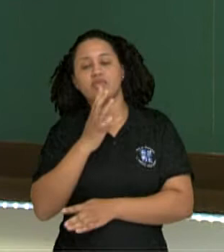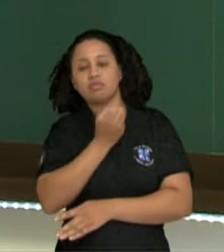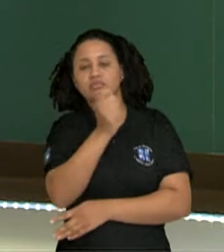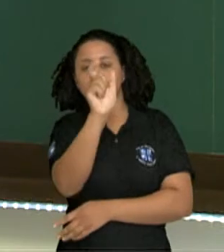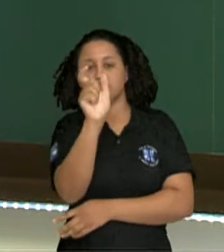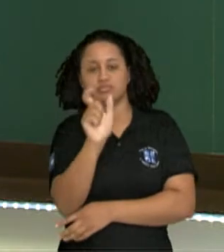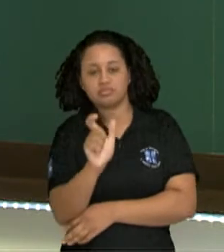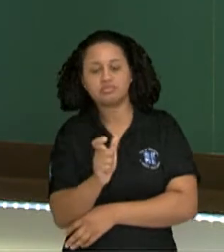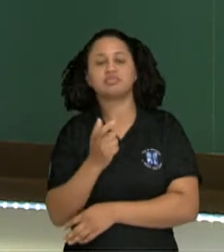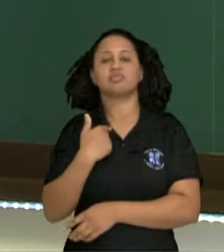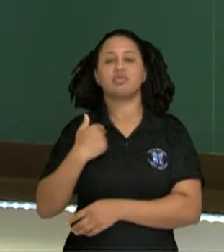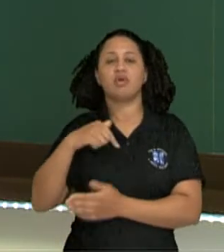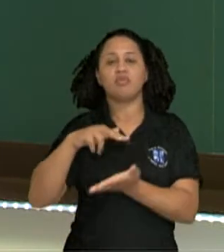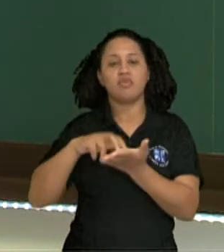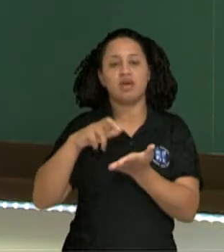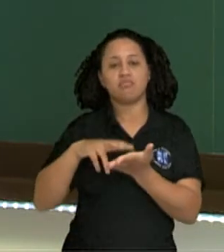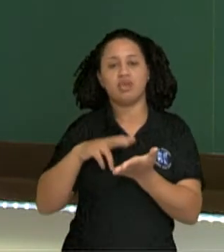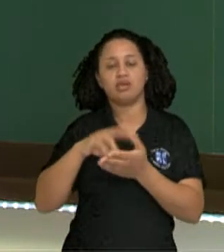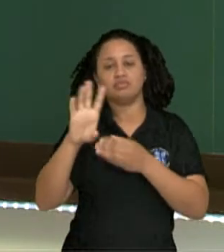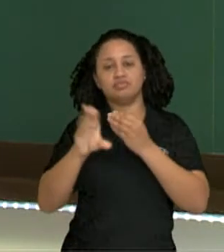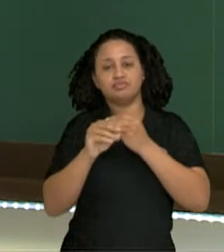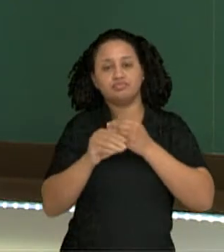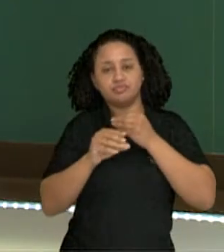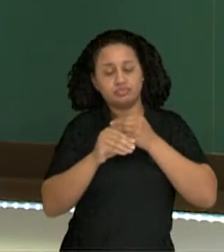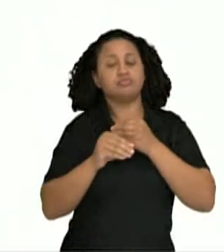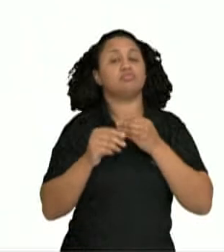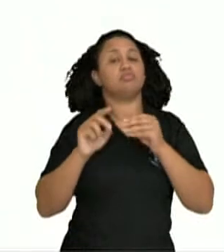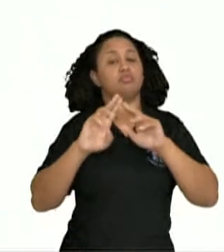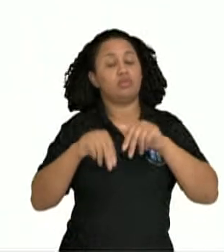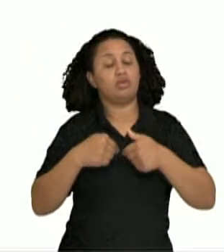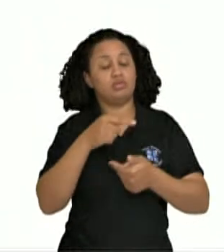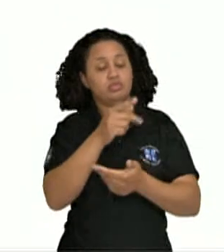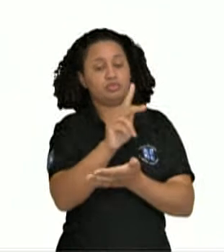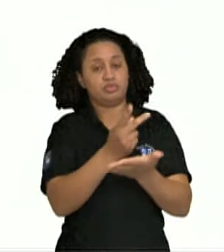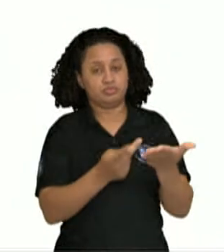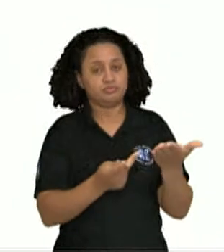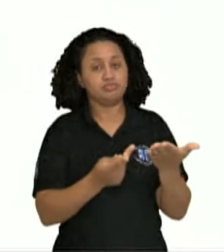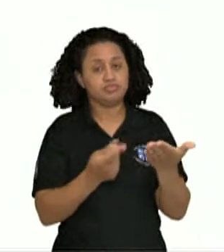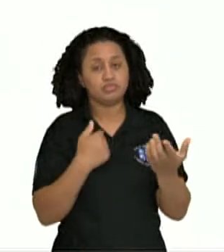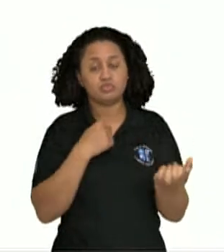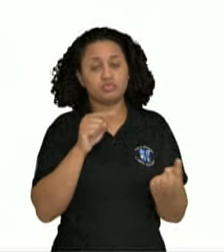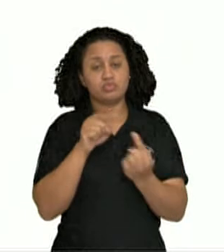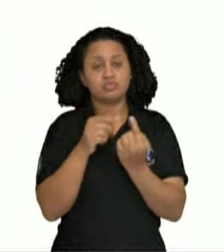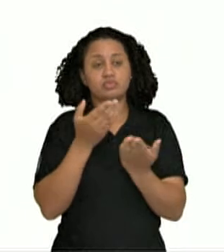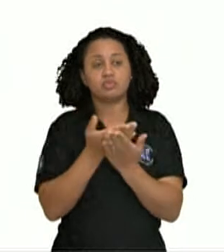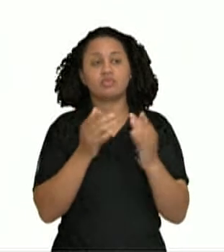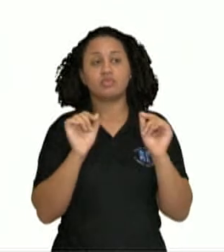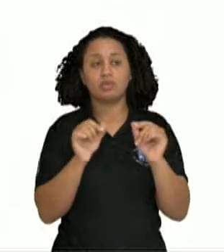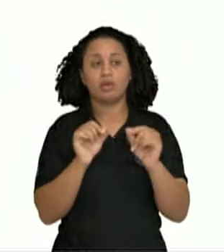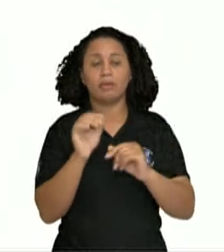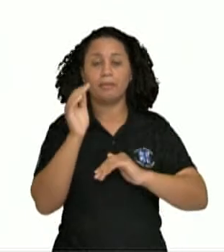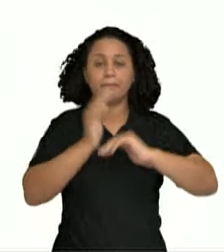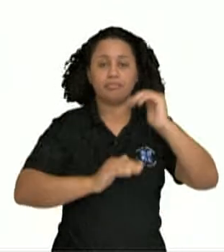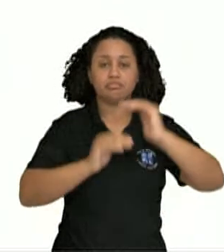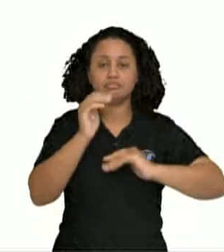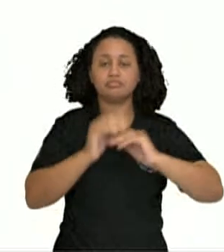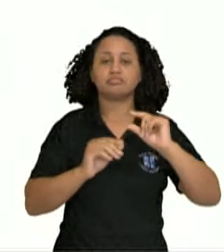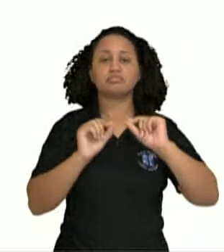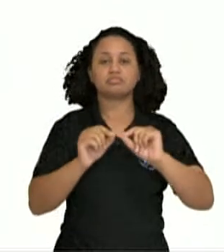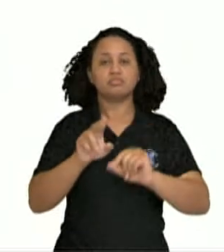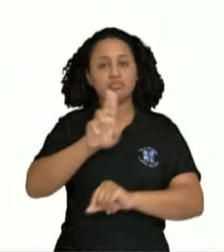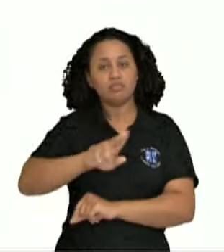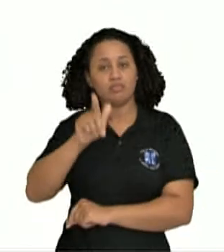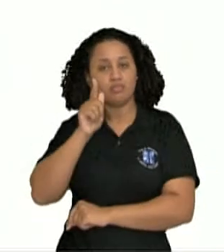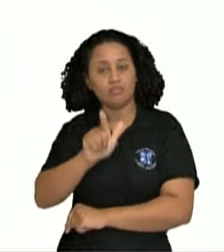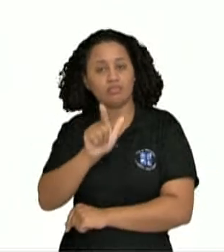palavras, enriquecer o nosso vocabulário através desse poema. O objetivo da aula é promover práticas do uso da língua